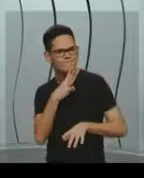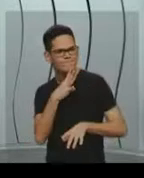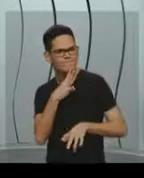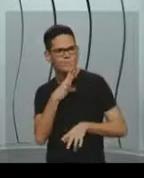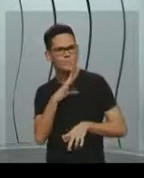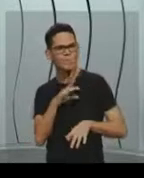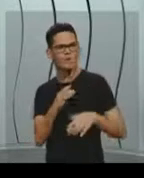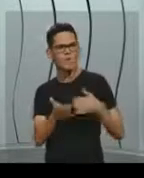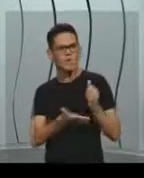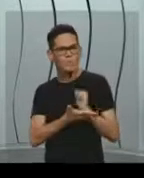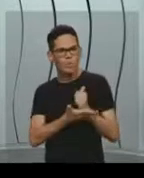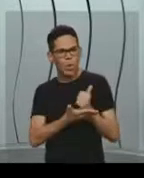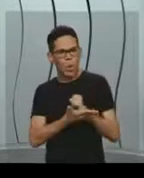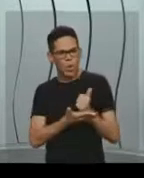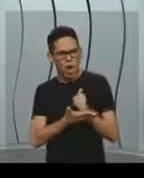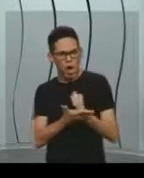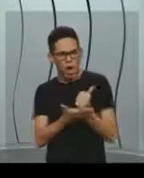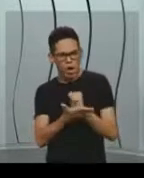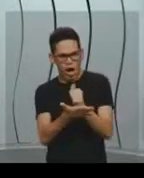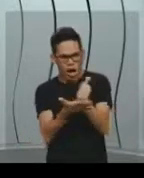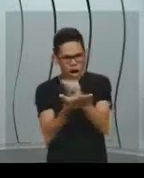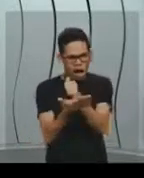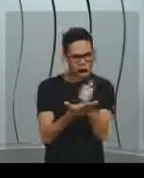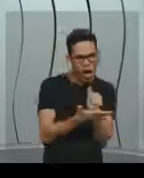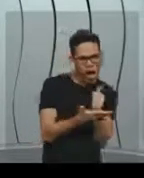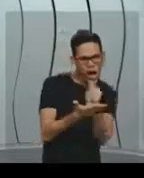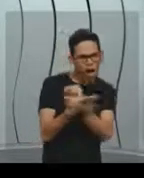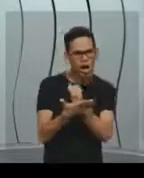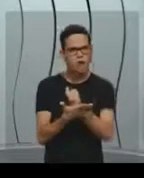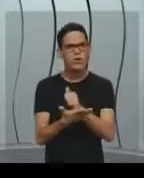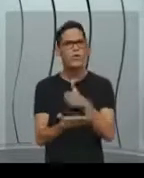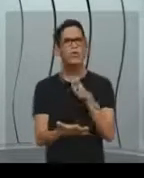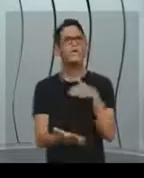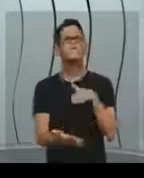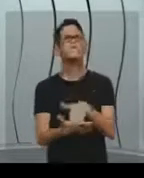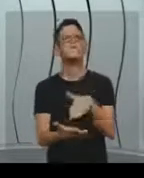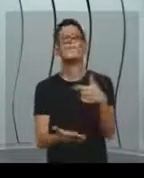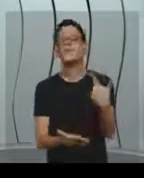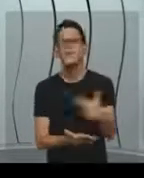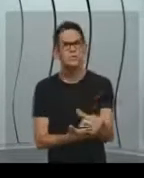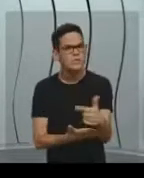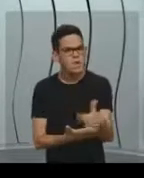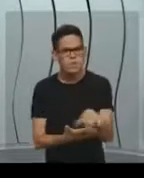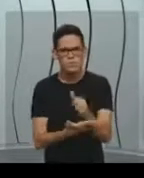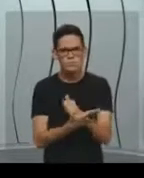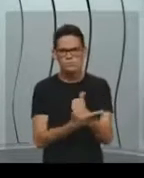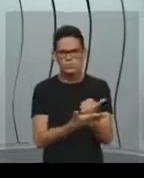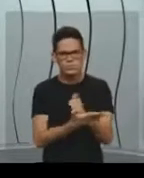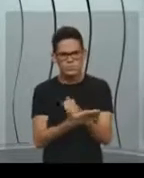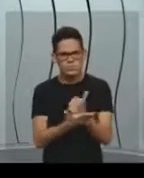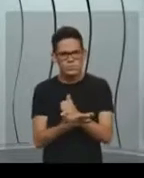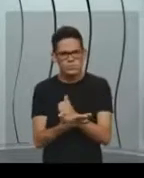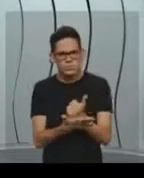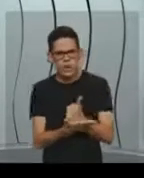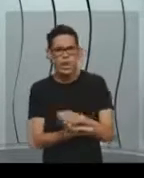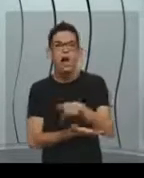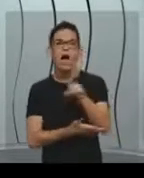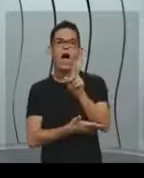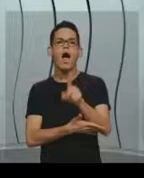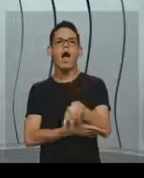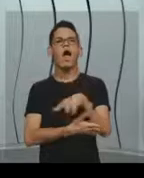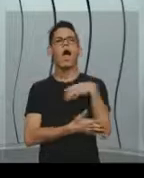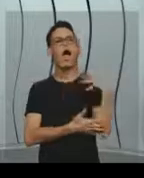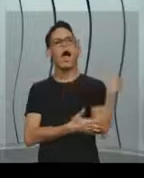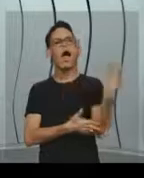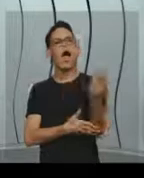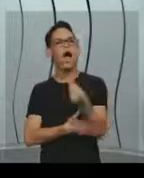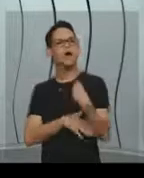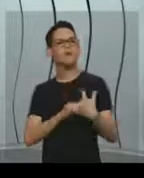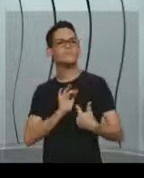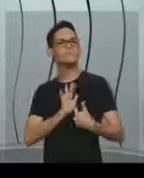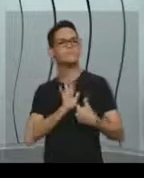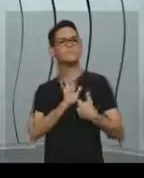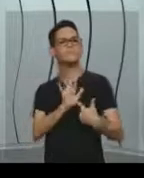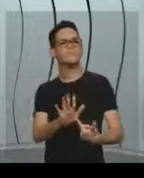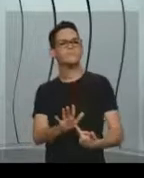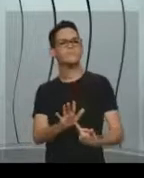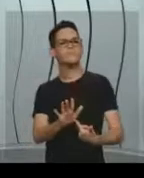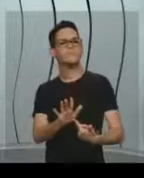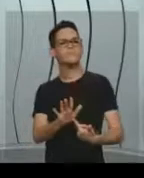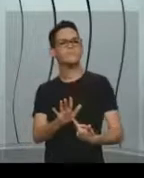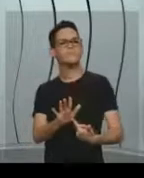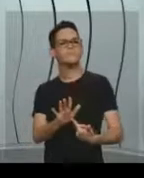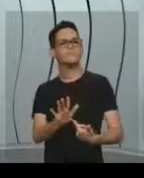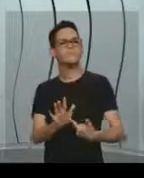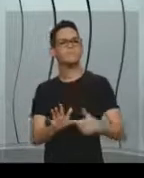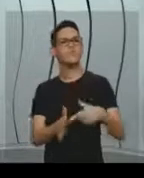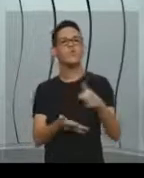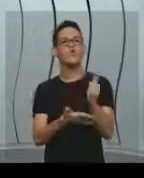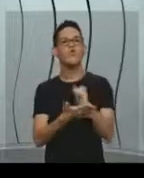acaba nunca? Você joga, joga, joga, o negócio não chega no fim, não chega no fim. Isso são as expressões em artes. Elas